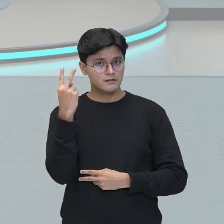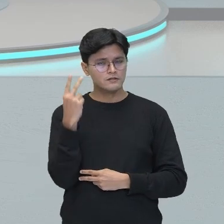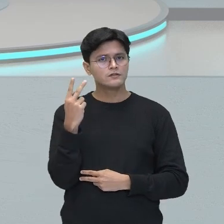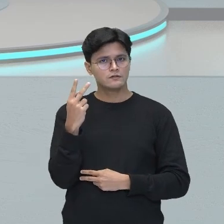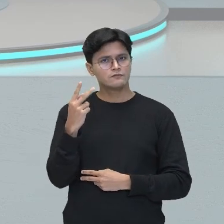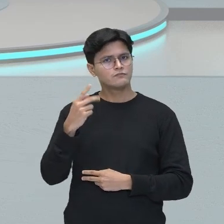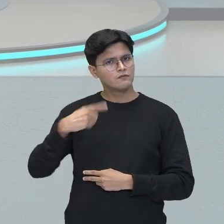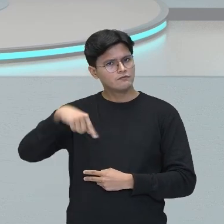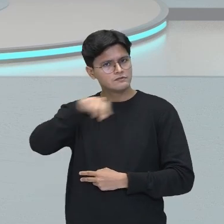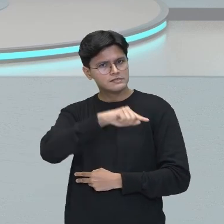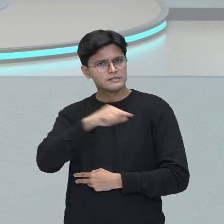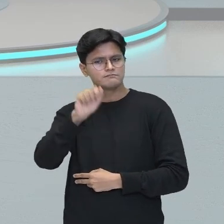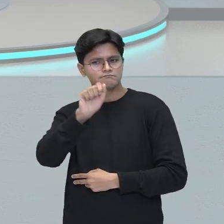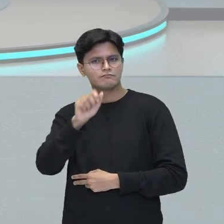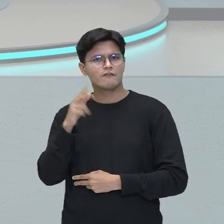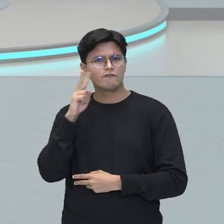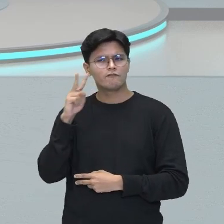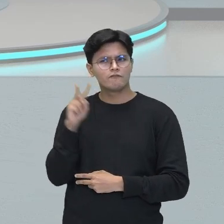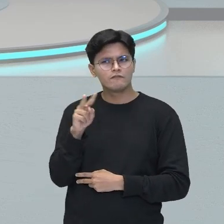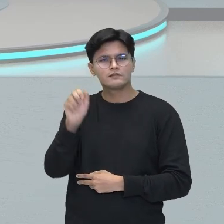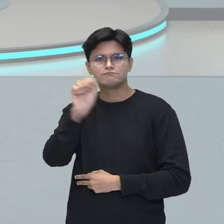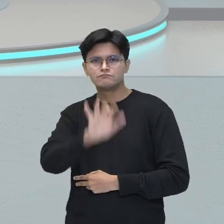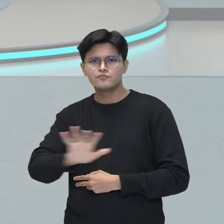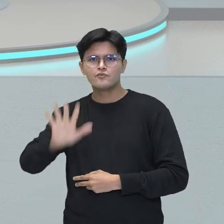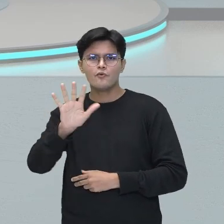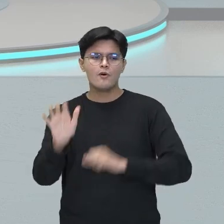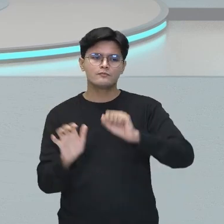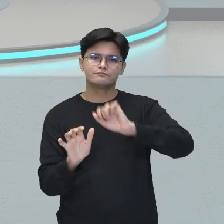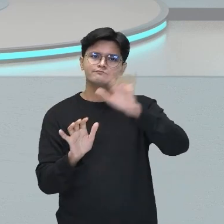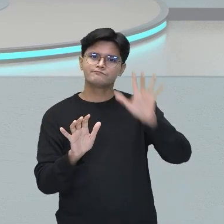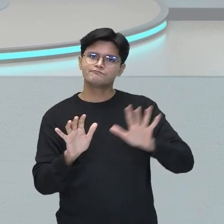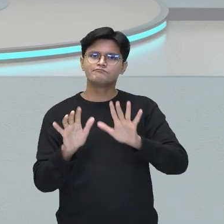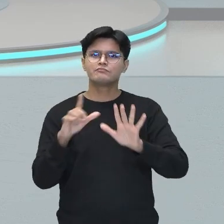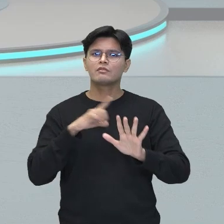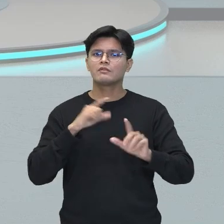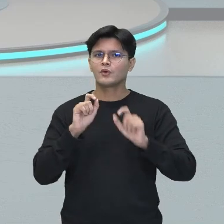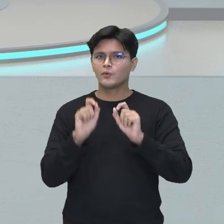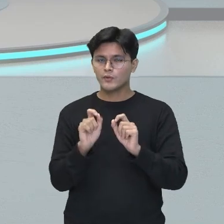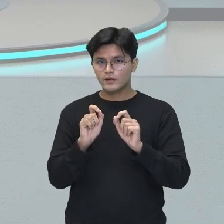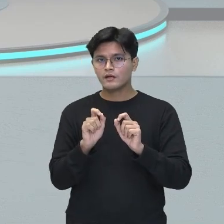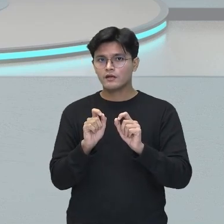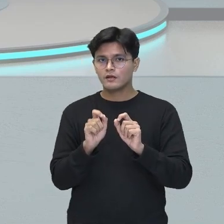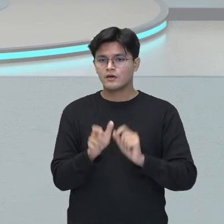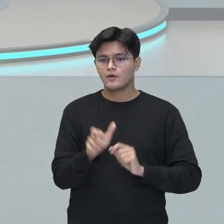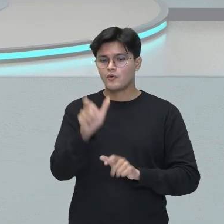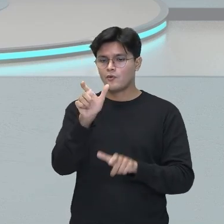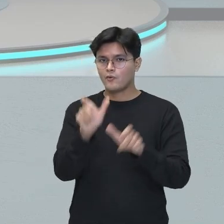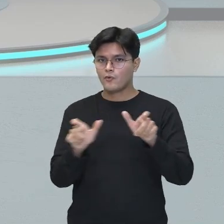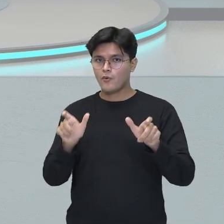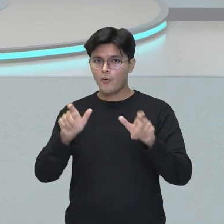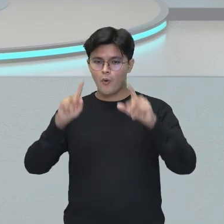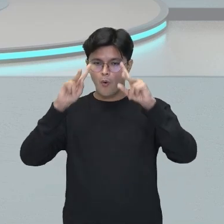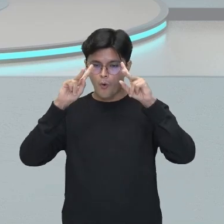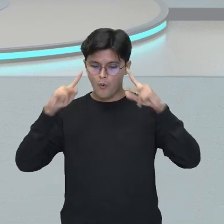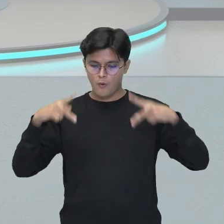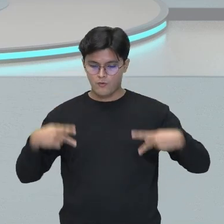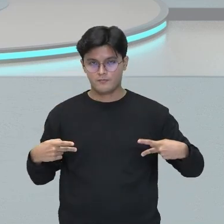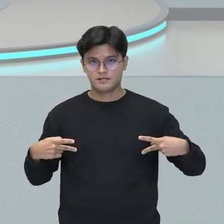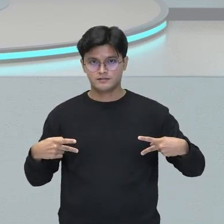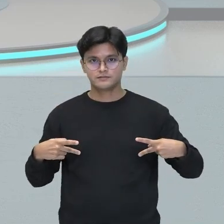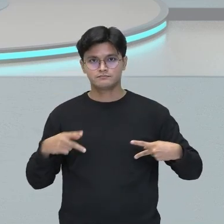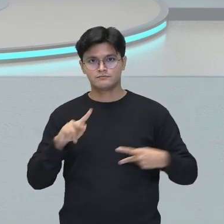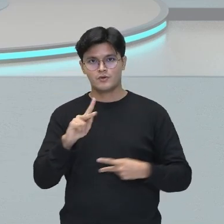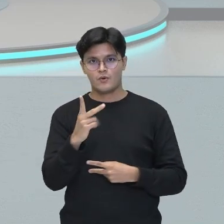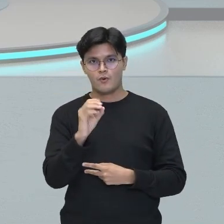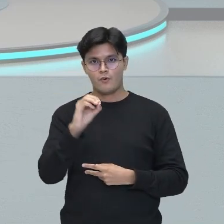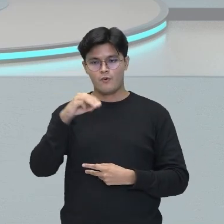várias imagens e nós temos né o homem quando se fala em humanismo vem logo a